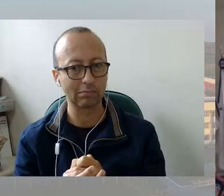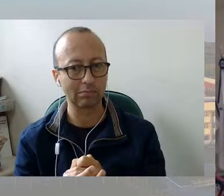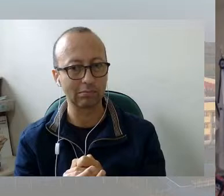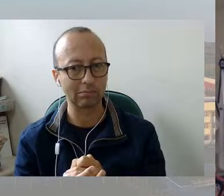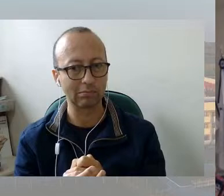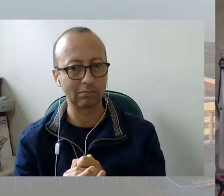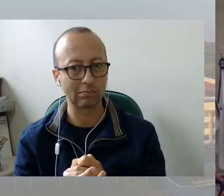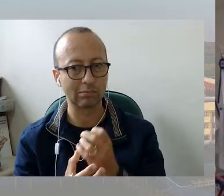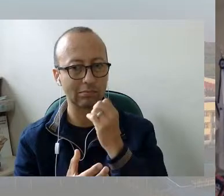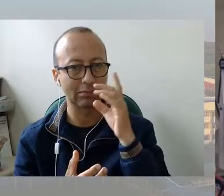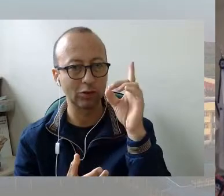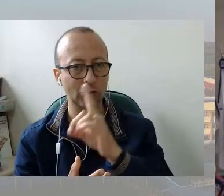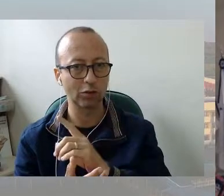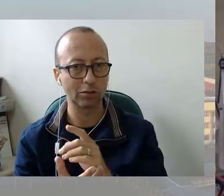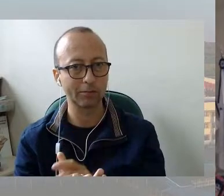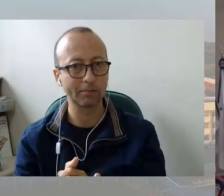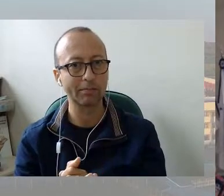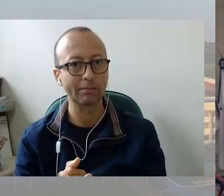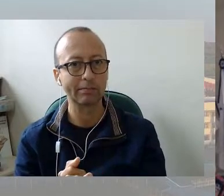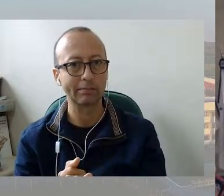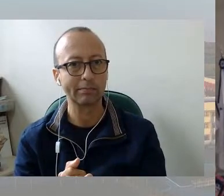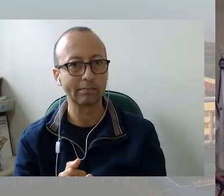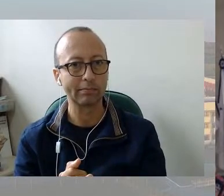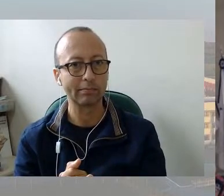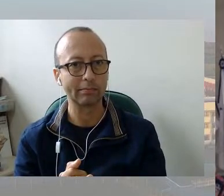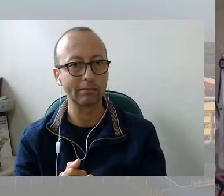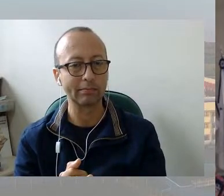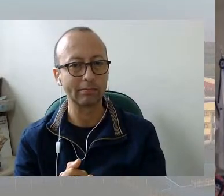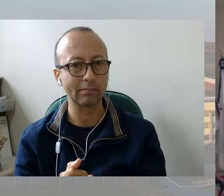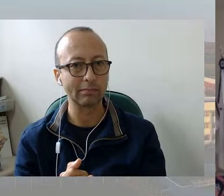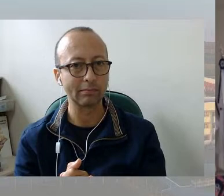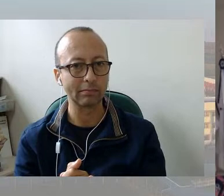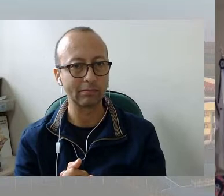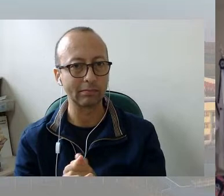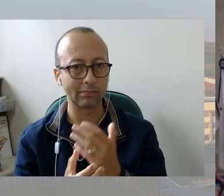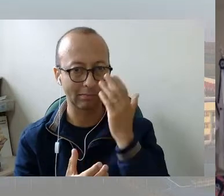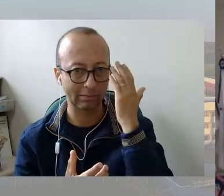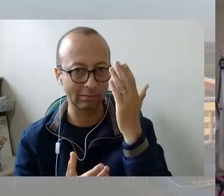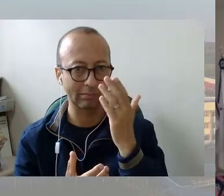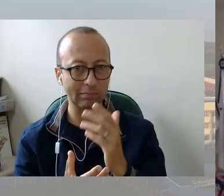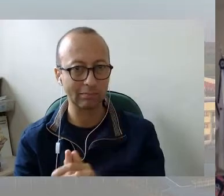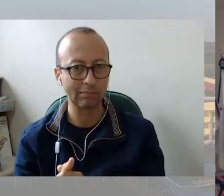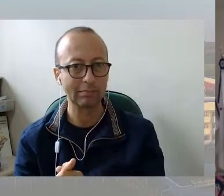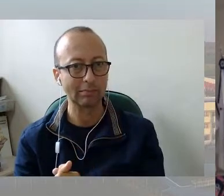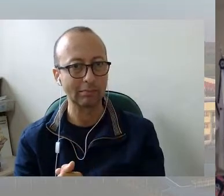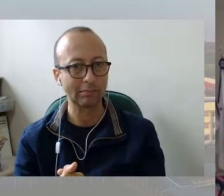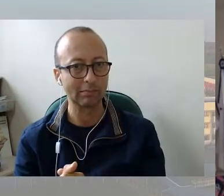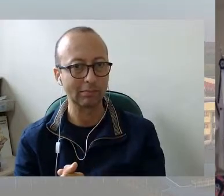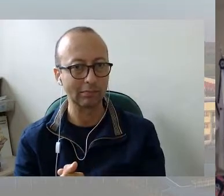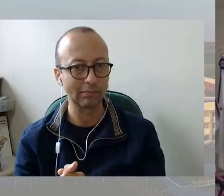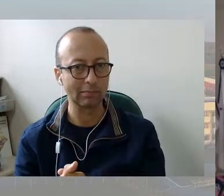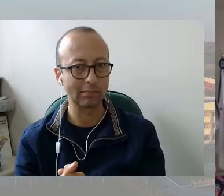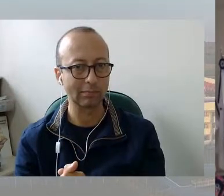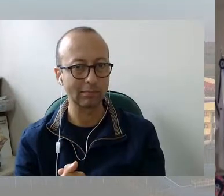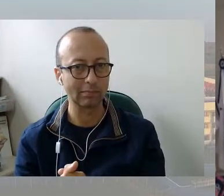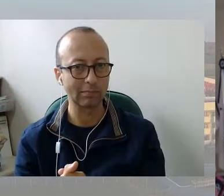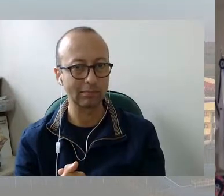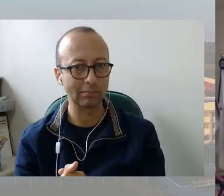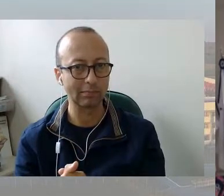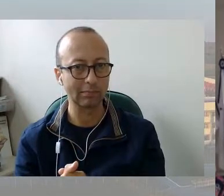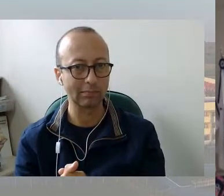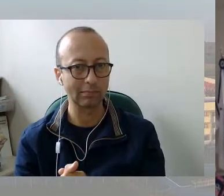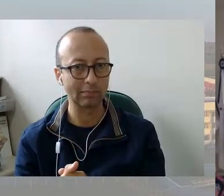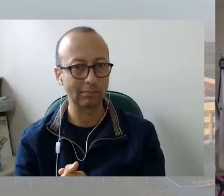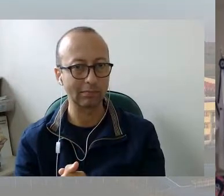Bom dia a todos. Obrigada, professor Roberlaine. Antes, né, dizer de